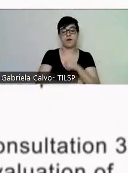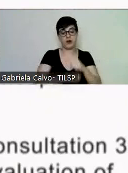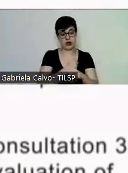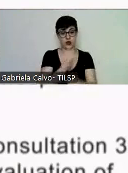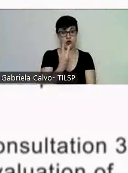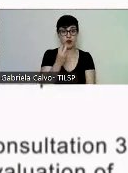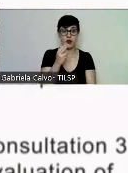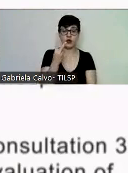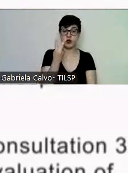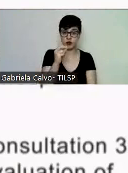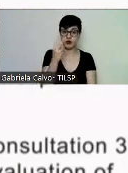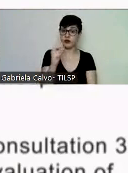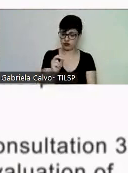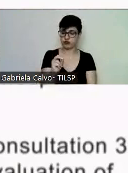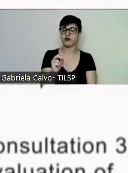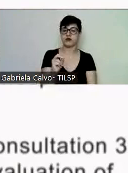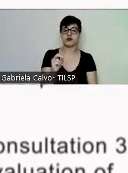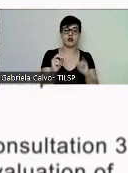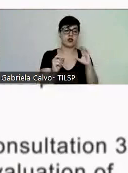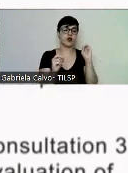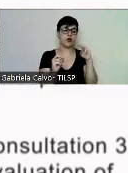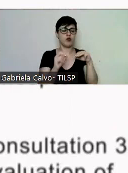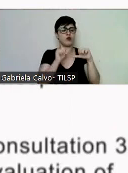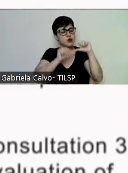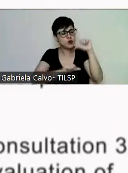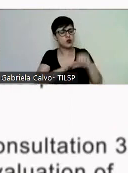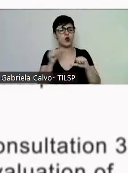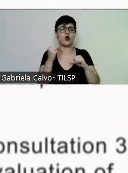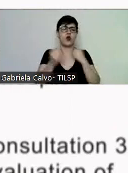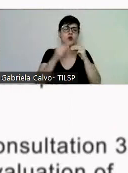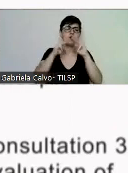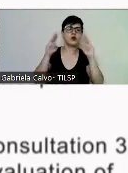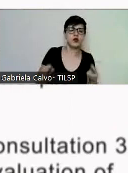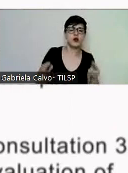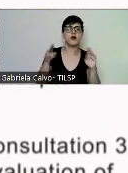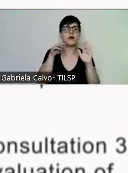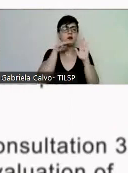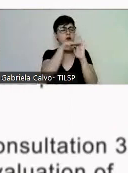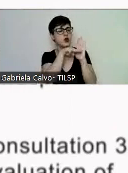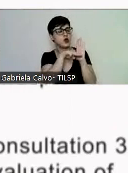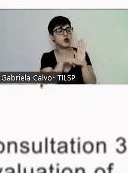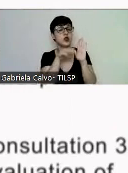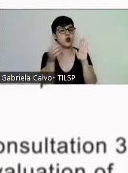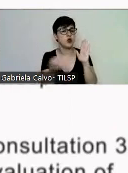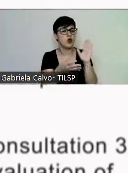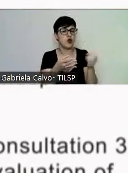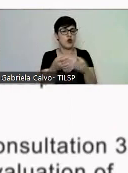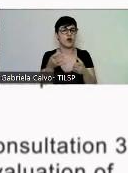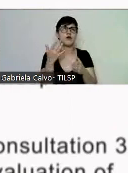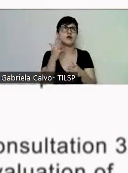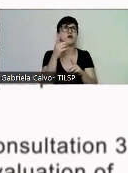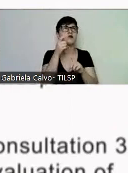comitê o comitê permanente para definição de Museu nós vamos ter uma nova metodologia que vai ser formulada entre Setembro